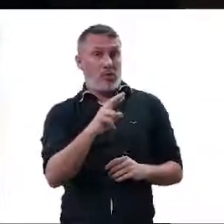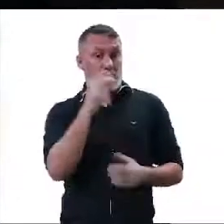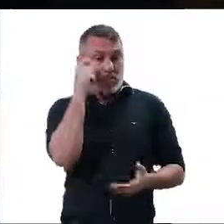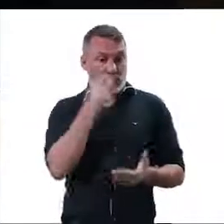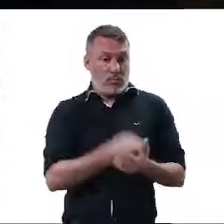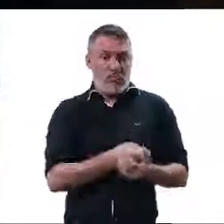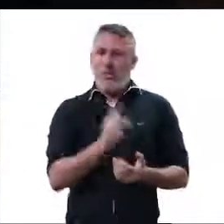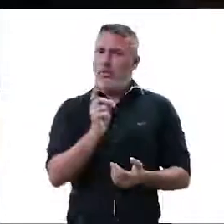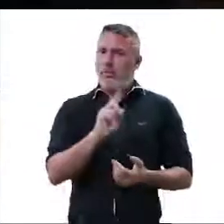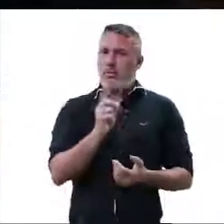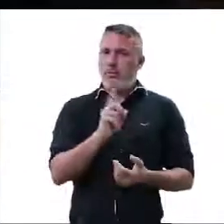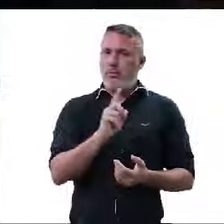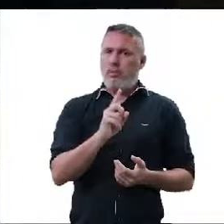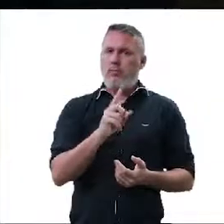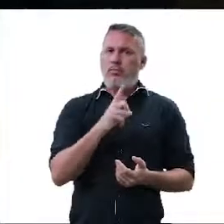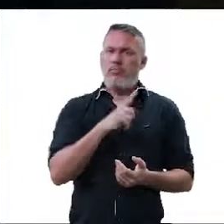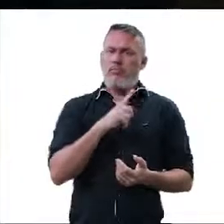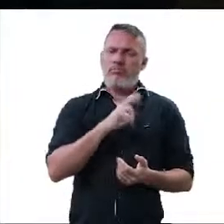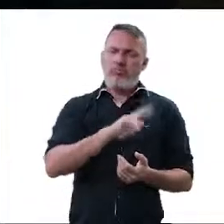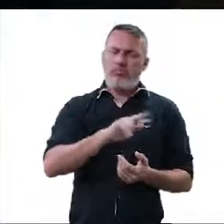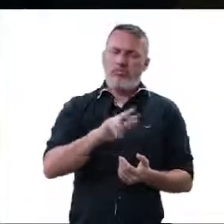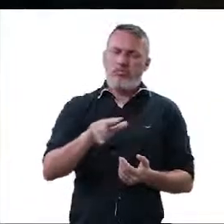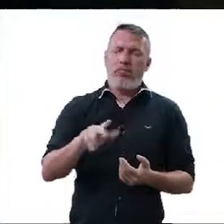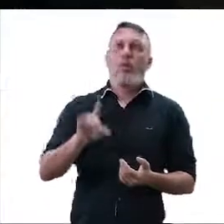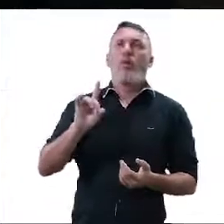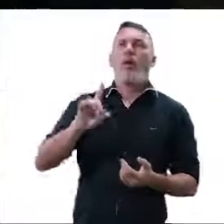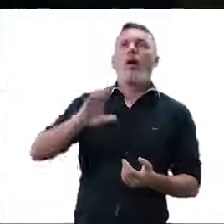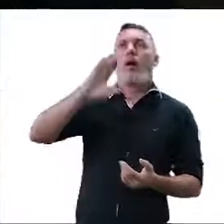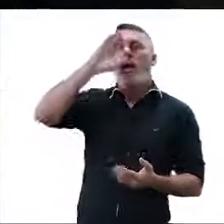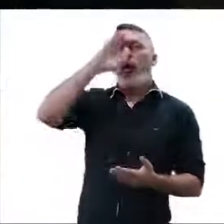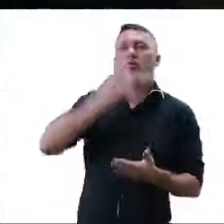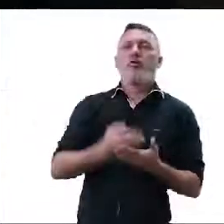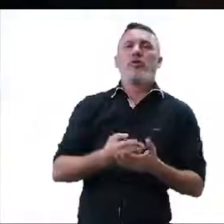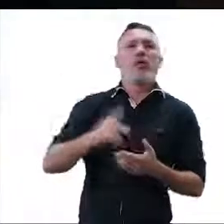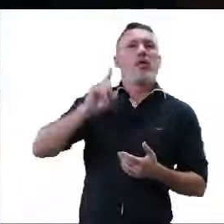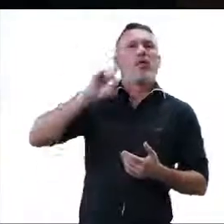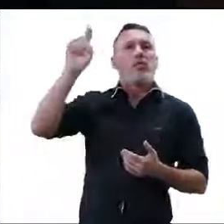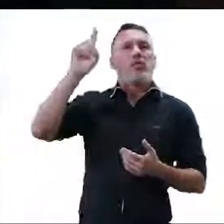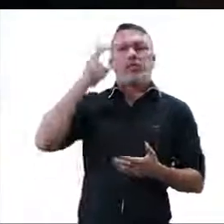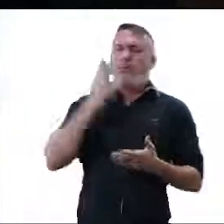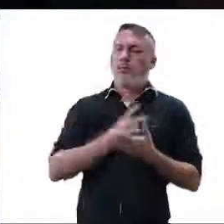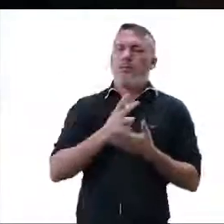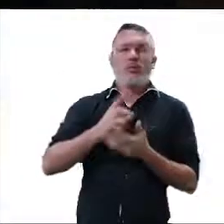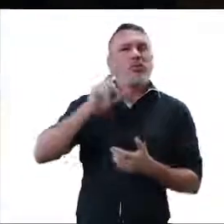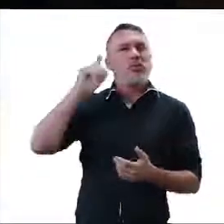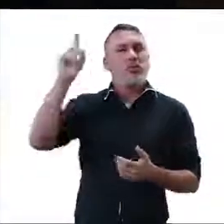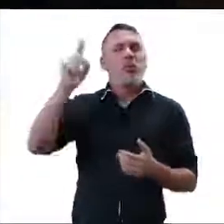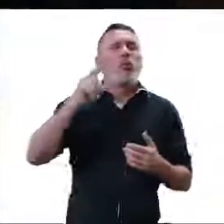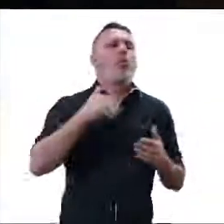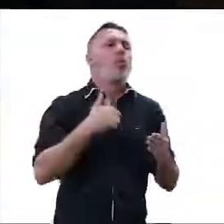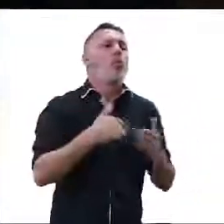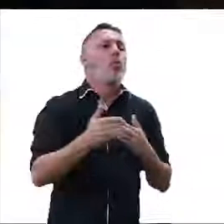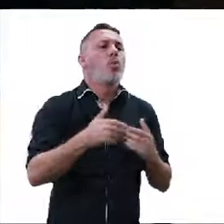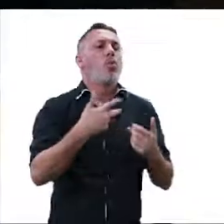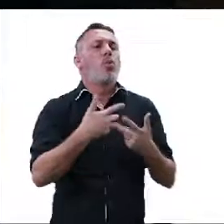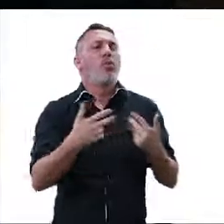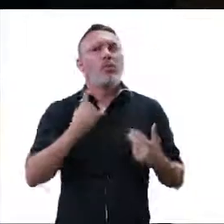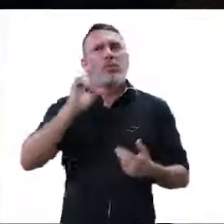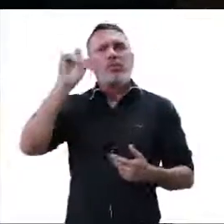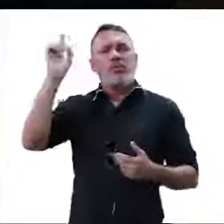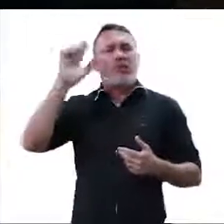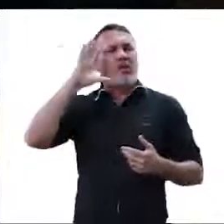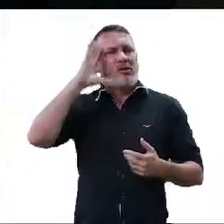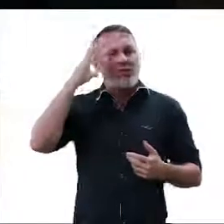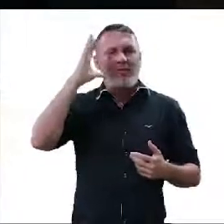da religião. A religião é acreditar em algo que é sobrenatural, algo que está fora da realidade do sujeito, né?